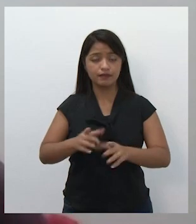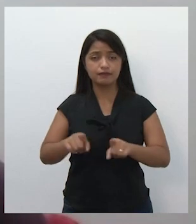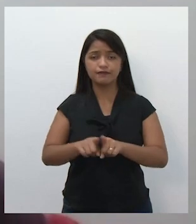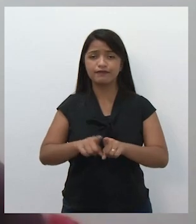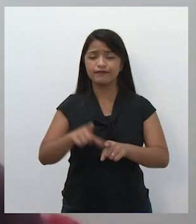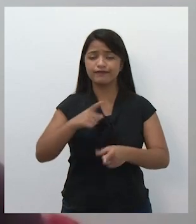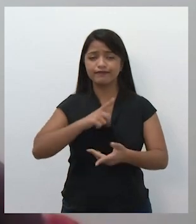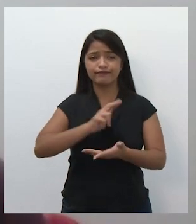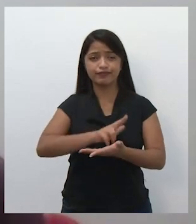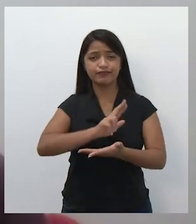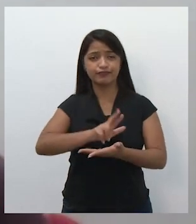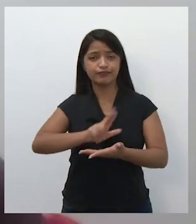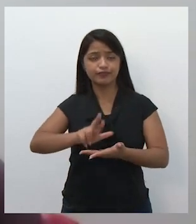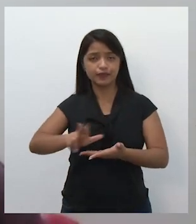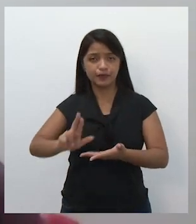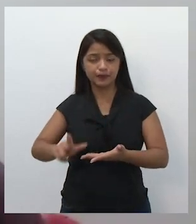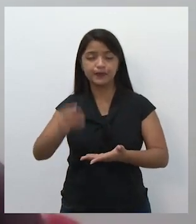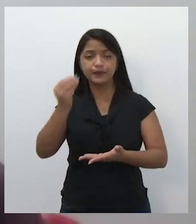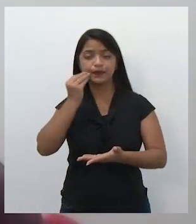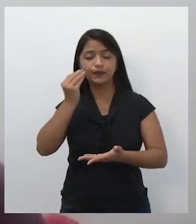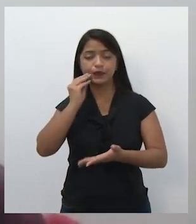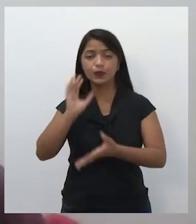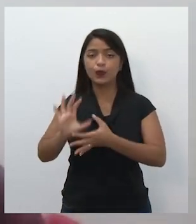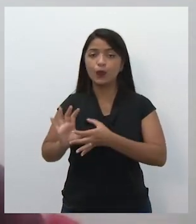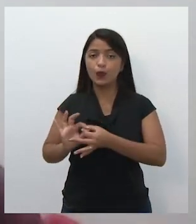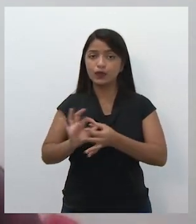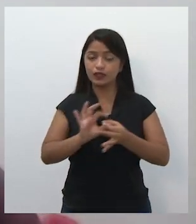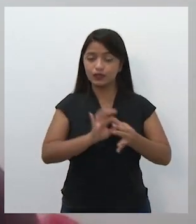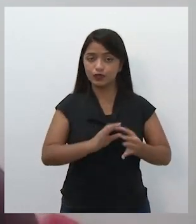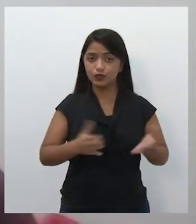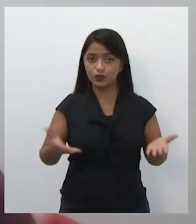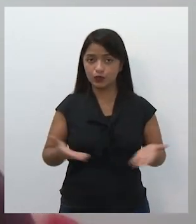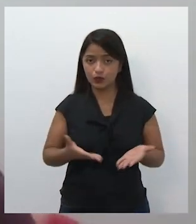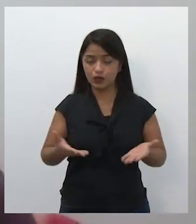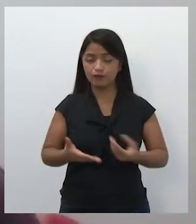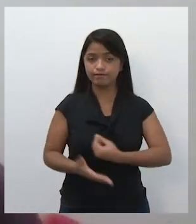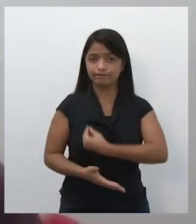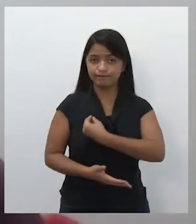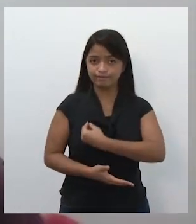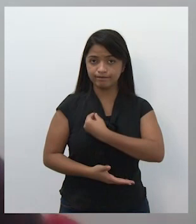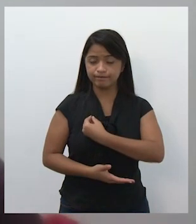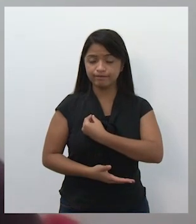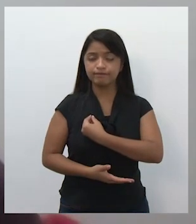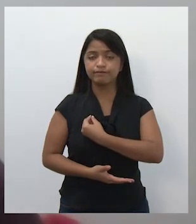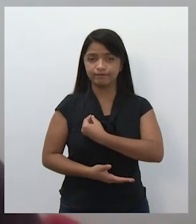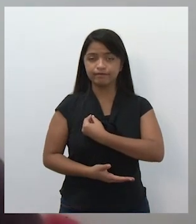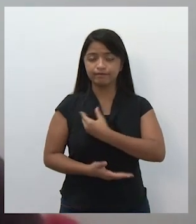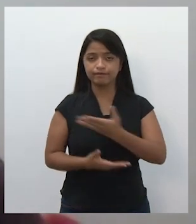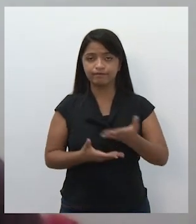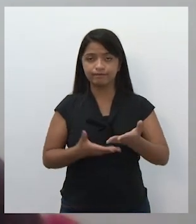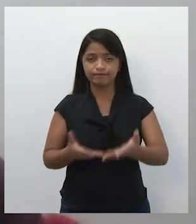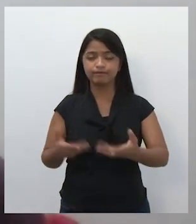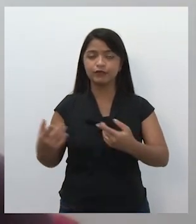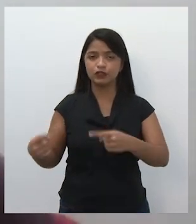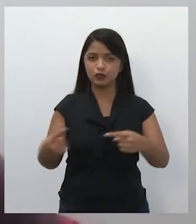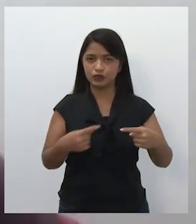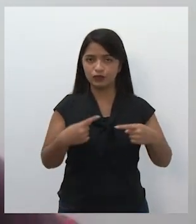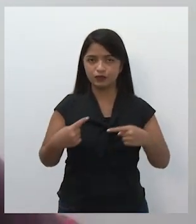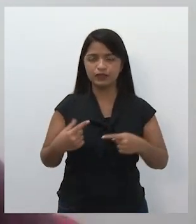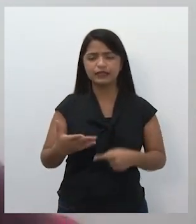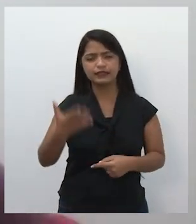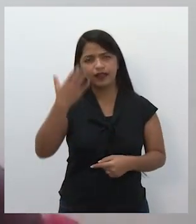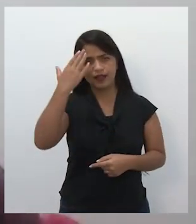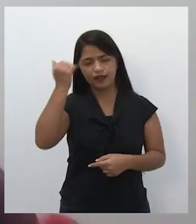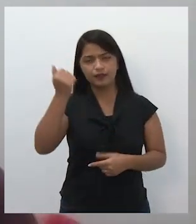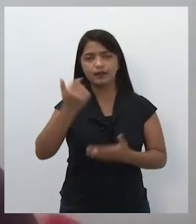de todas as formas, trazer o contexto que é atual, que está presente agora, para essas discussões. Né? A gente sabe que os alunos têm